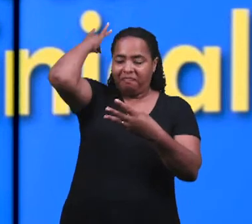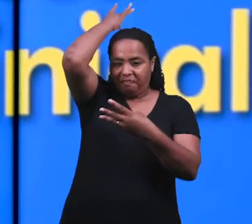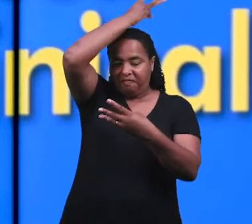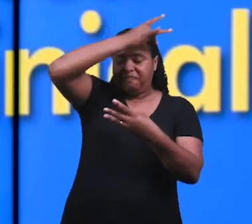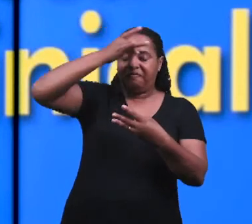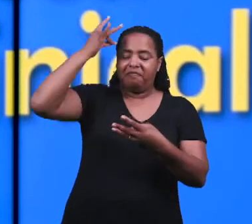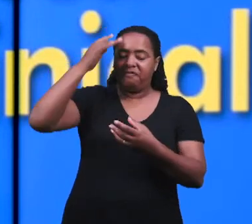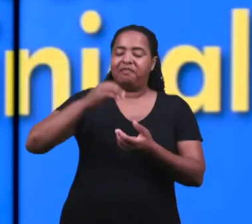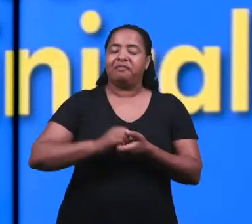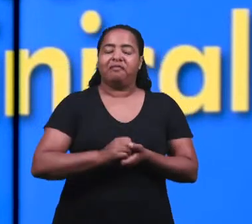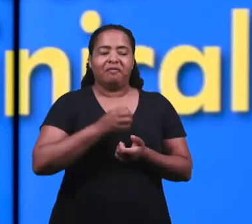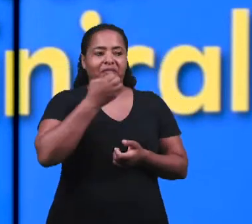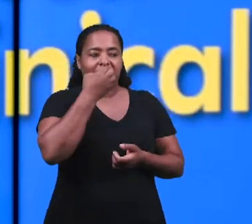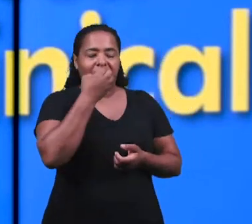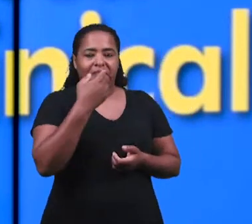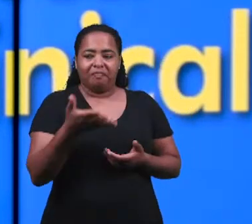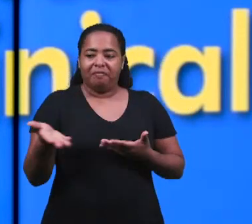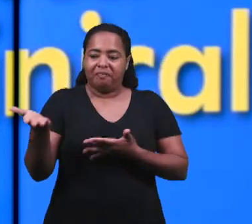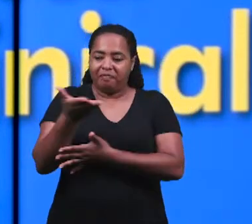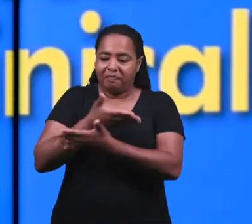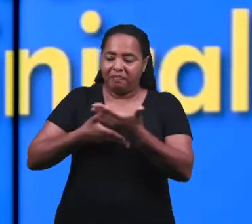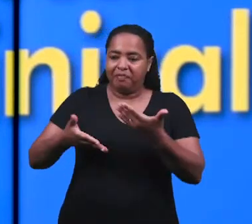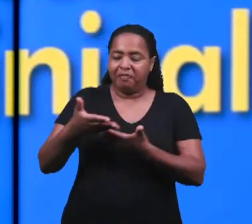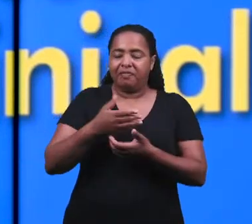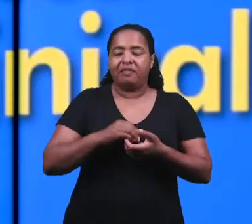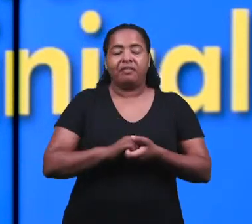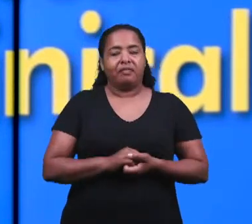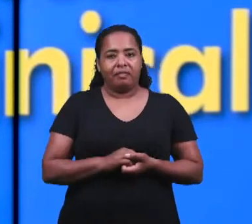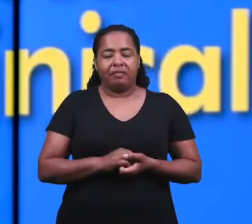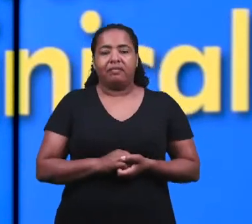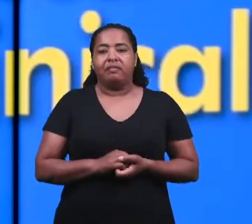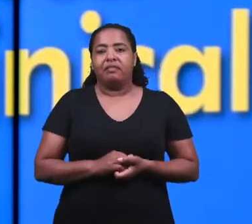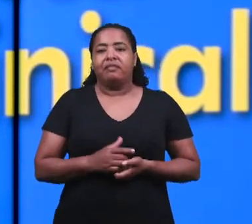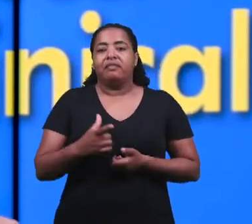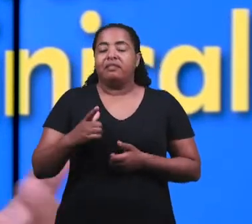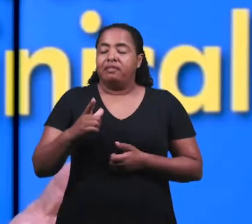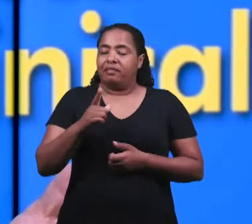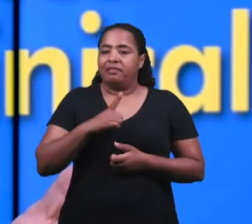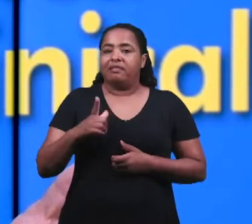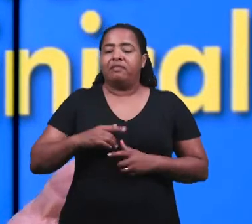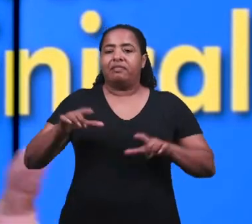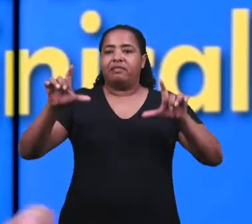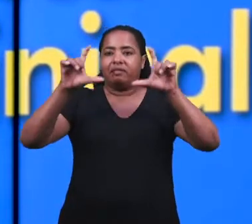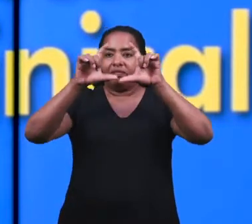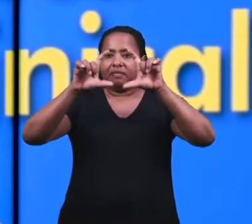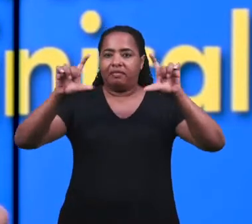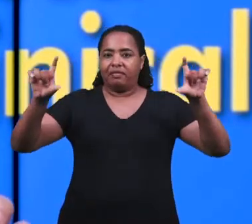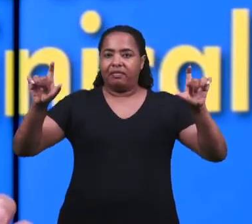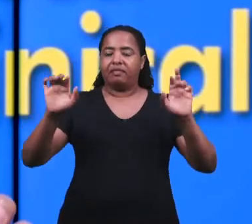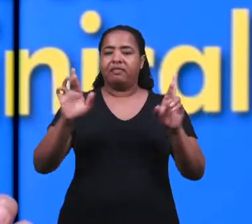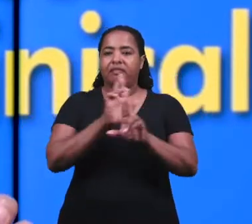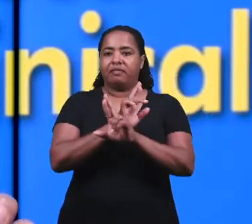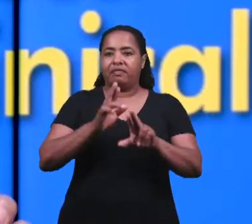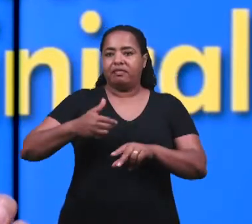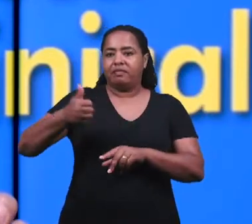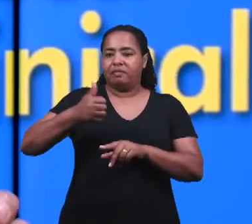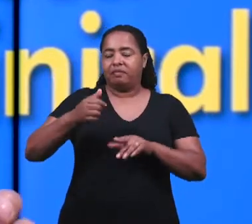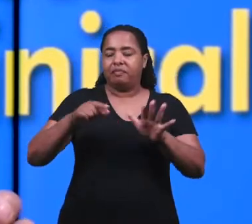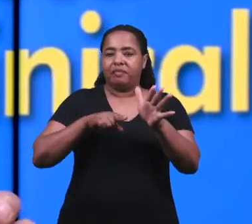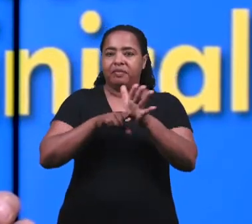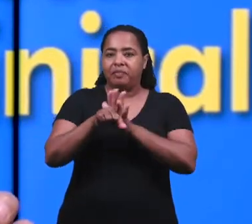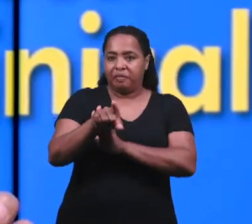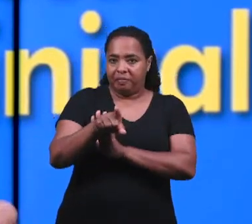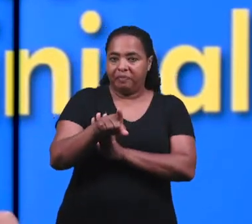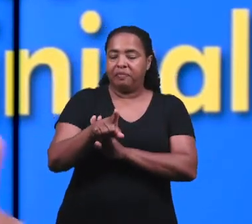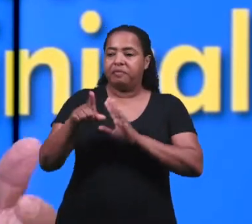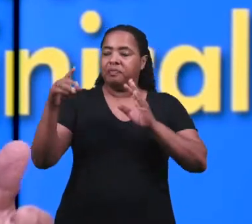irmão. Muito boa esta participação dos nossos irmãos. Mas temos ainda uma frase relacionada a essa primeira pergunta, irmãos,